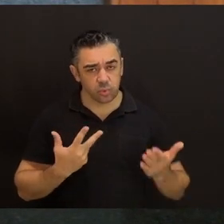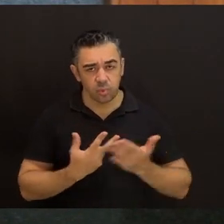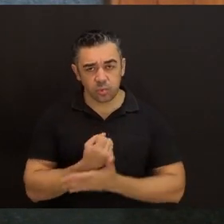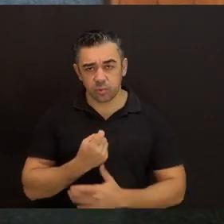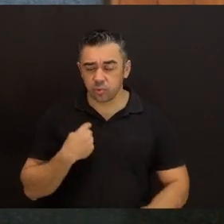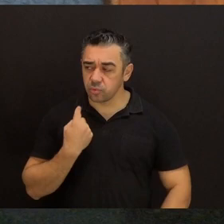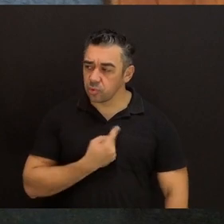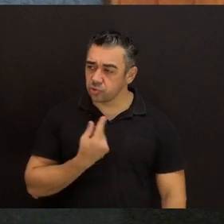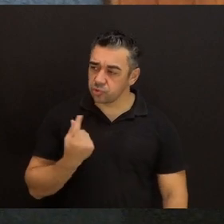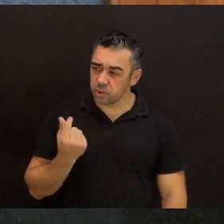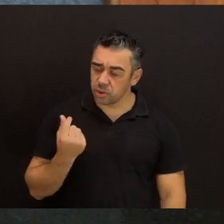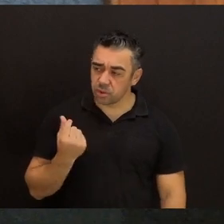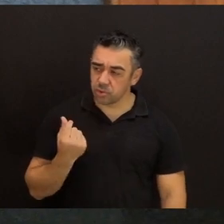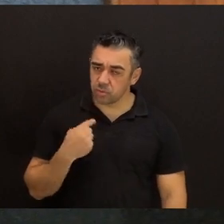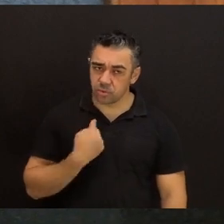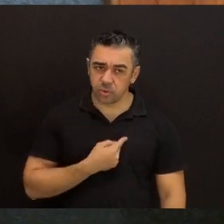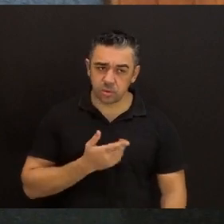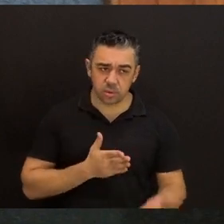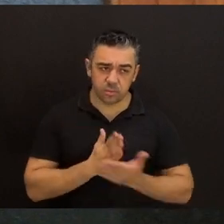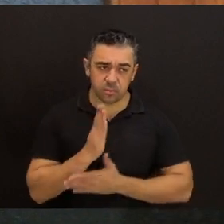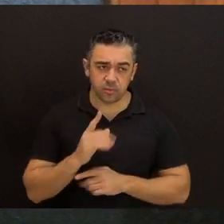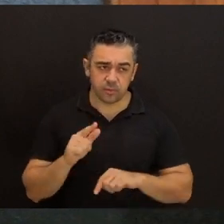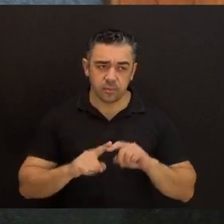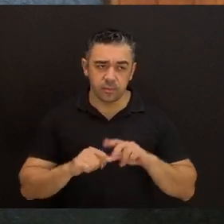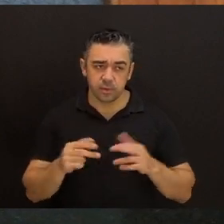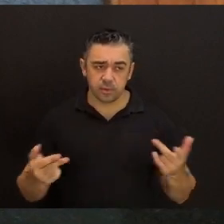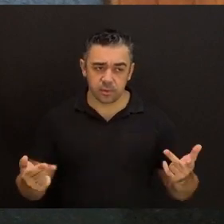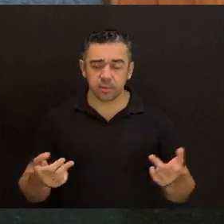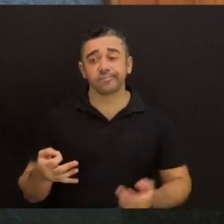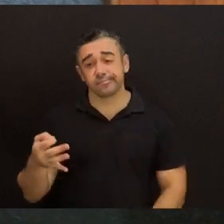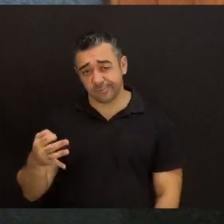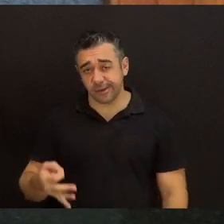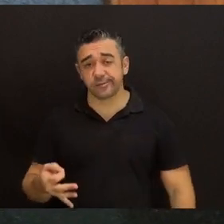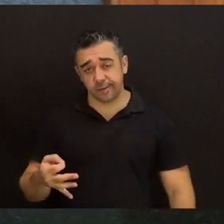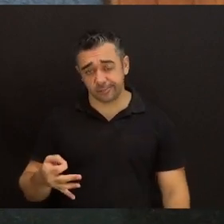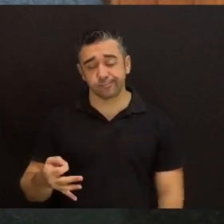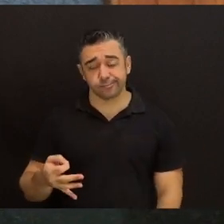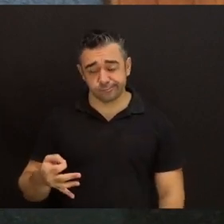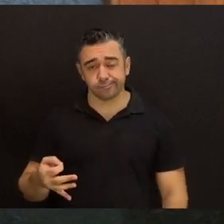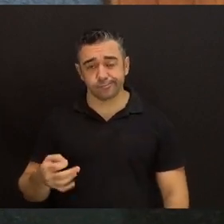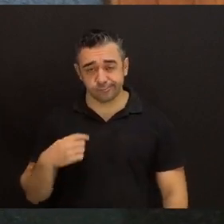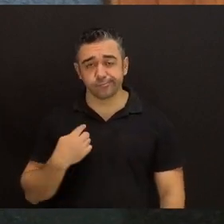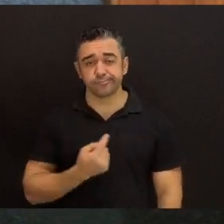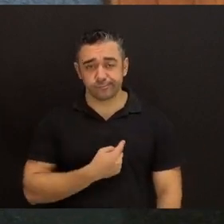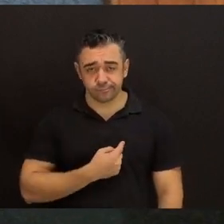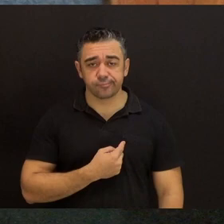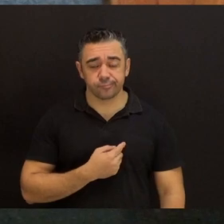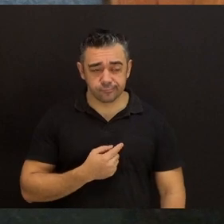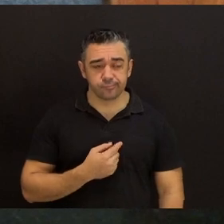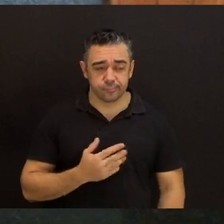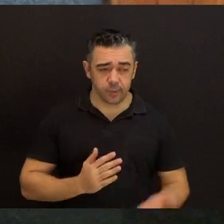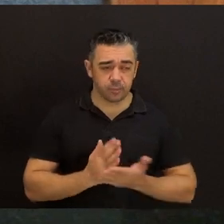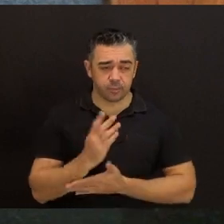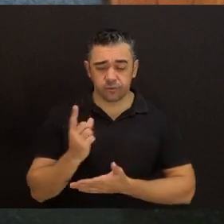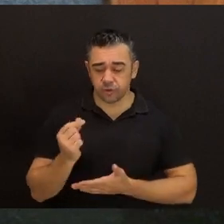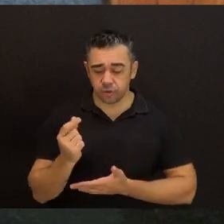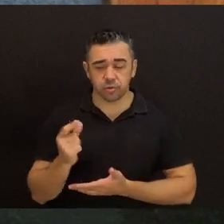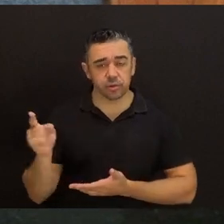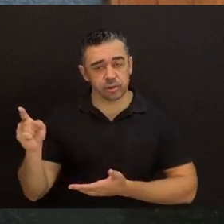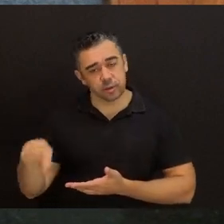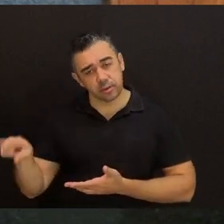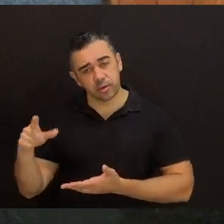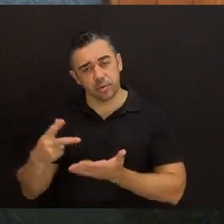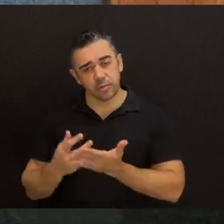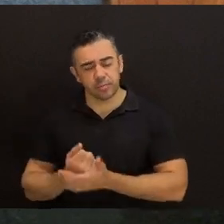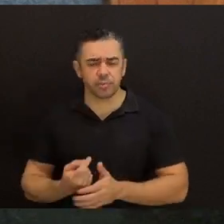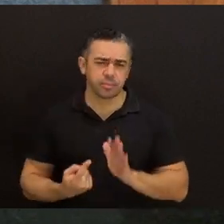o dinheiro que nós aprovamos esses materiais e com certeza sim foi com certeza comprado com o dinheiro público o que